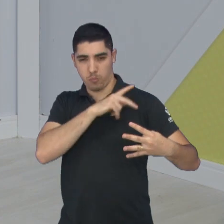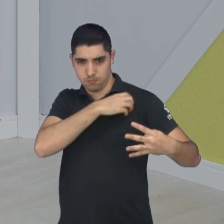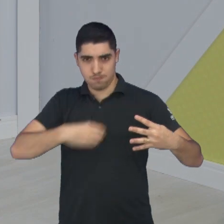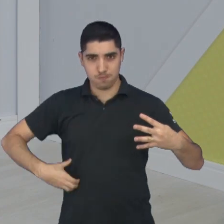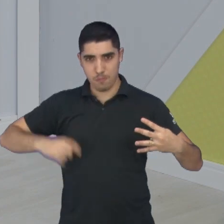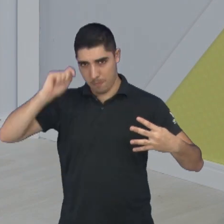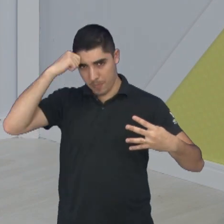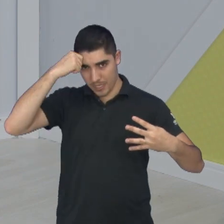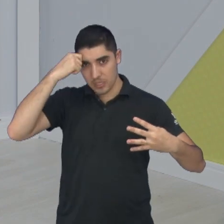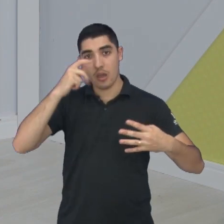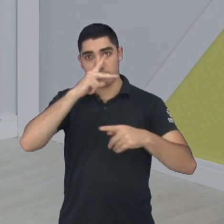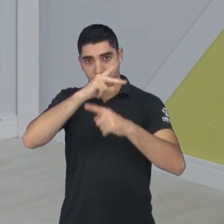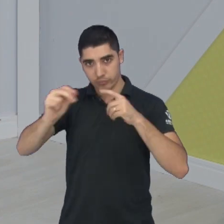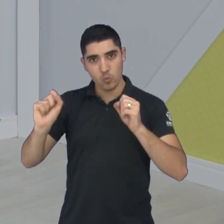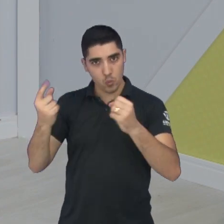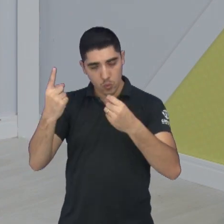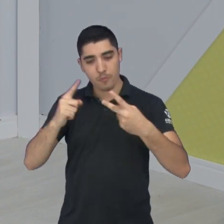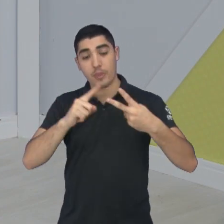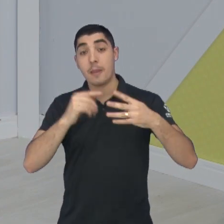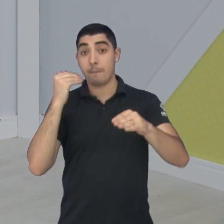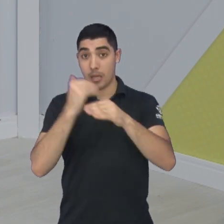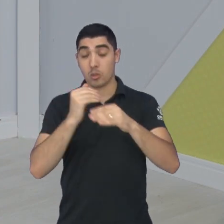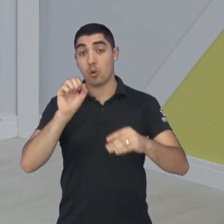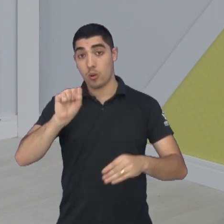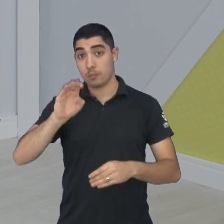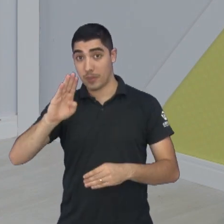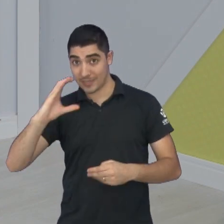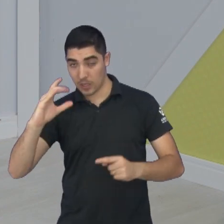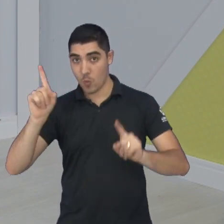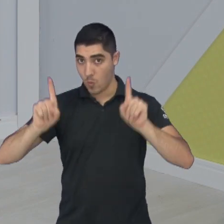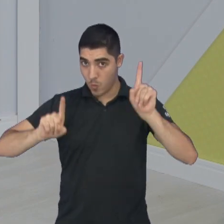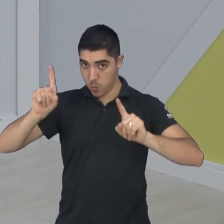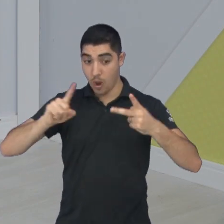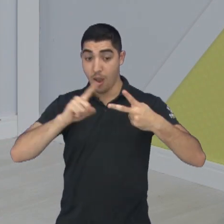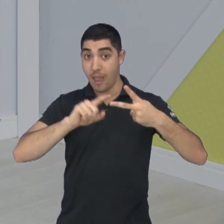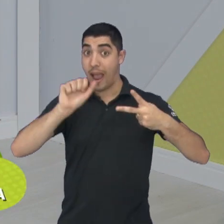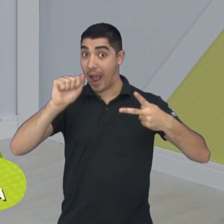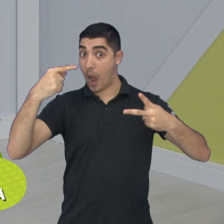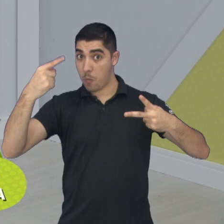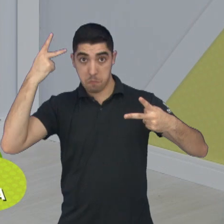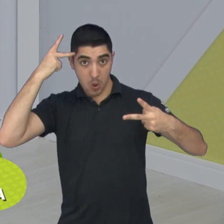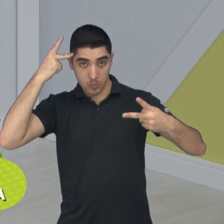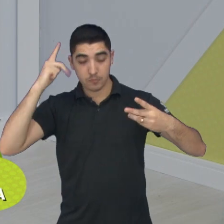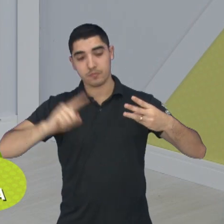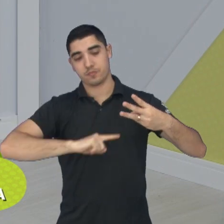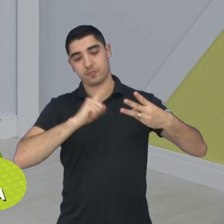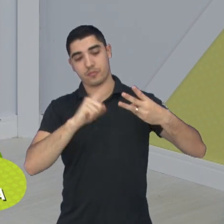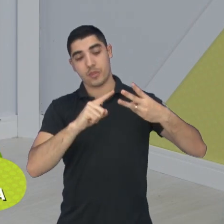1-0, empatou com o São Bernardo, o Tigre do ABC por 1-1, time de série A1,